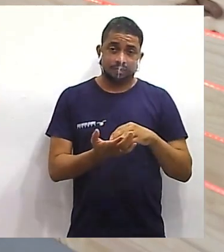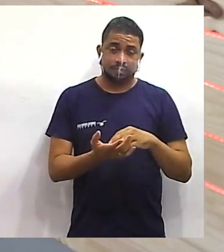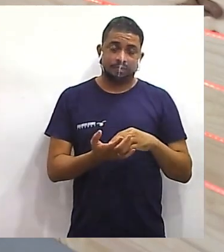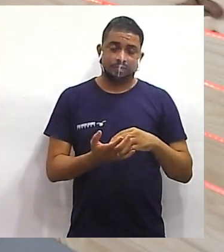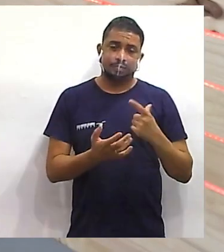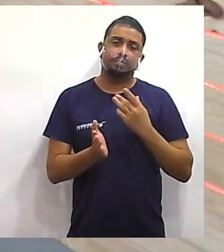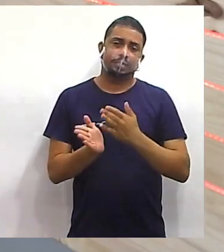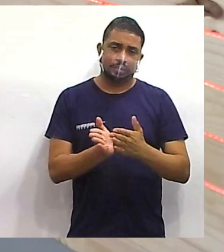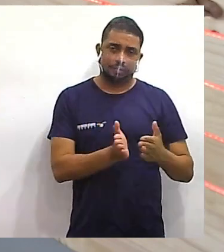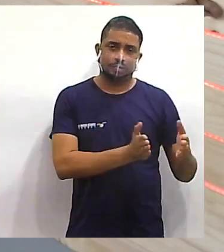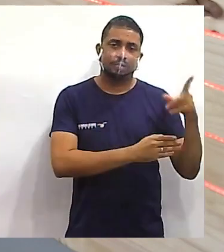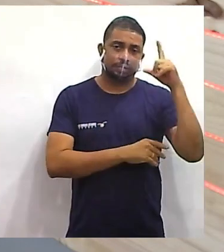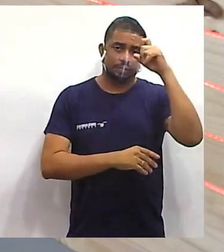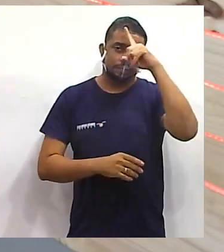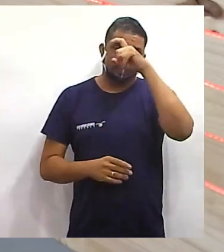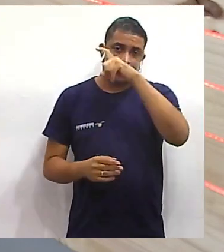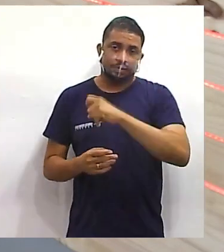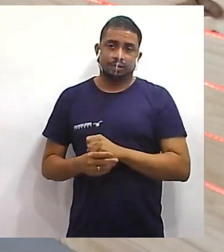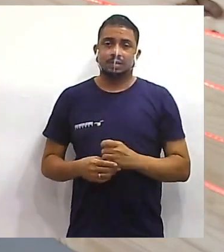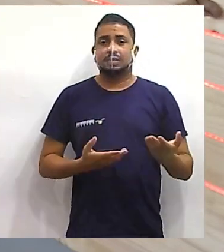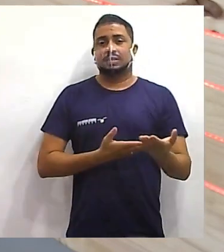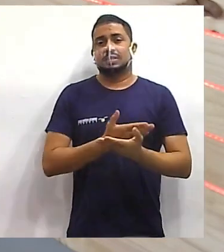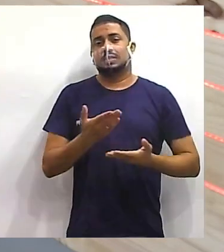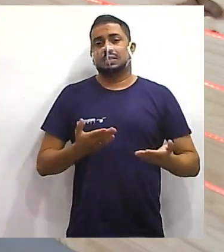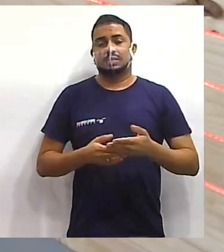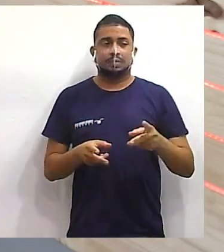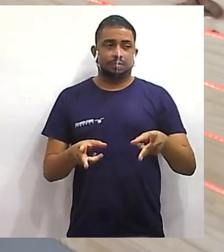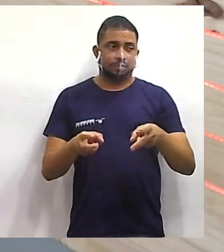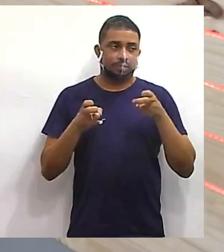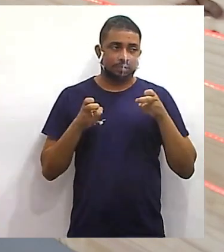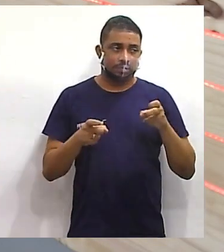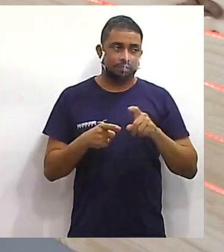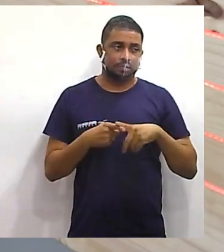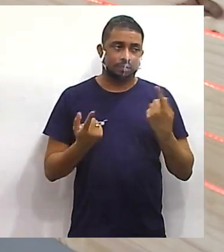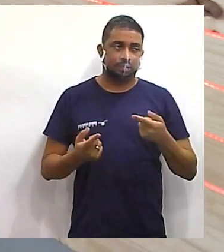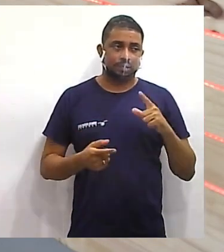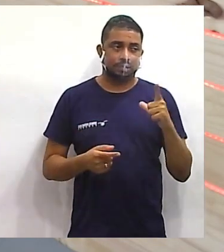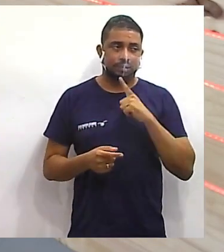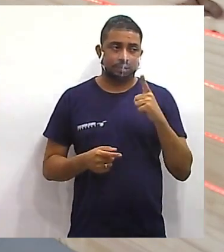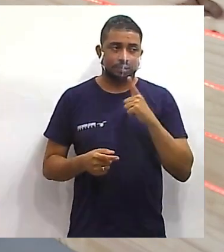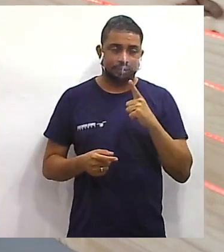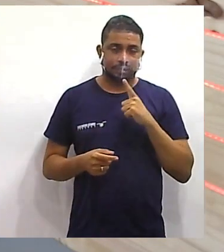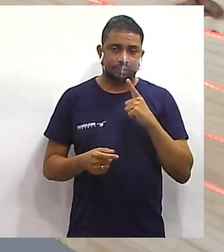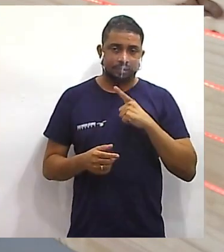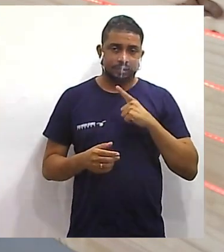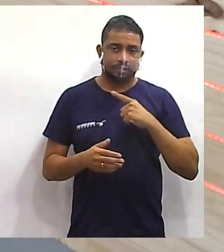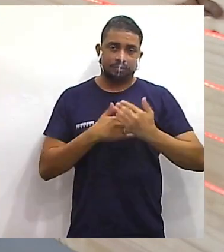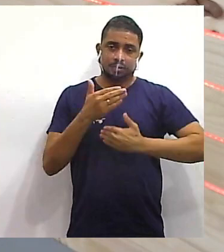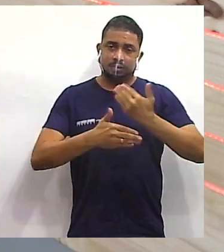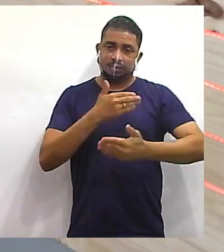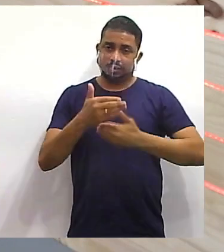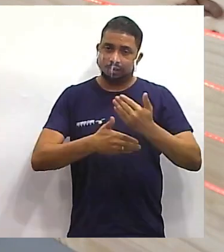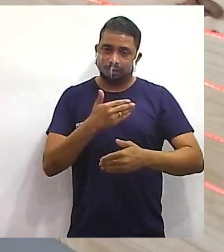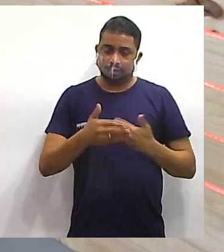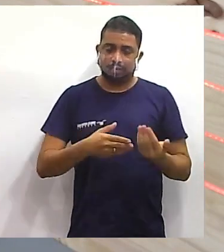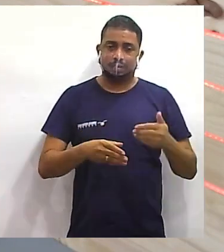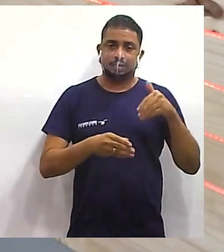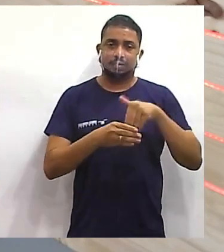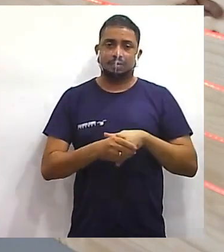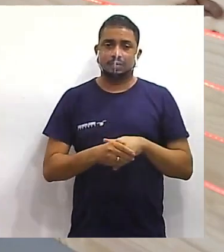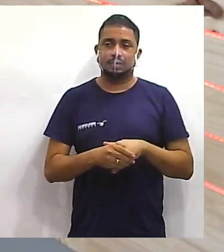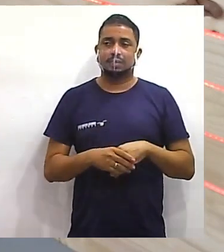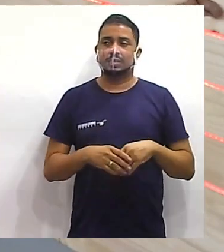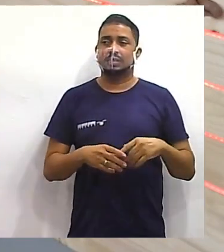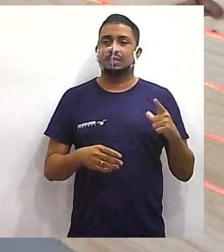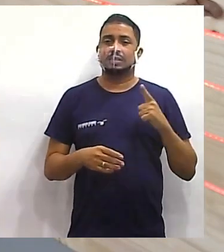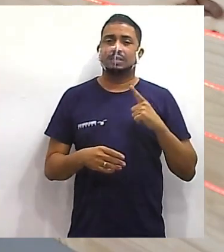mais complicado em relação a essas perseguições, né, mas a gente teve esse processo de redemocratização e, como a gente colocou